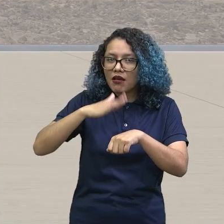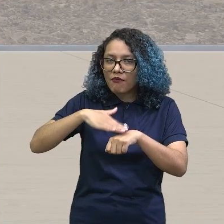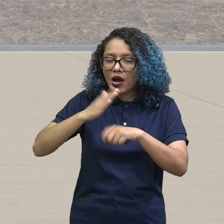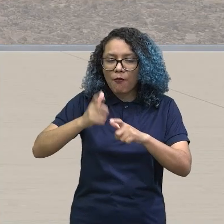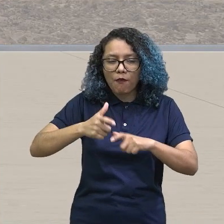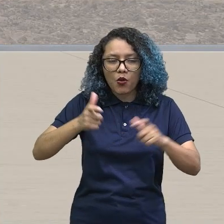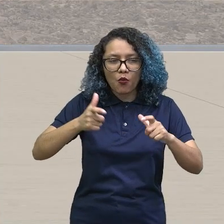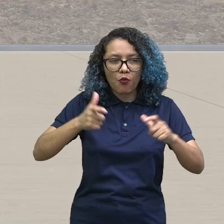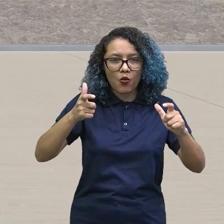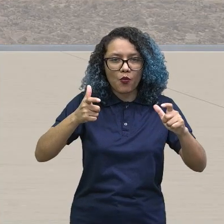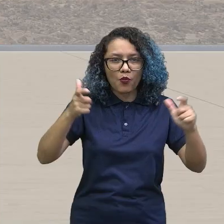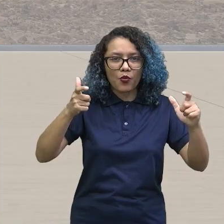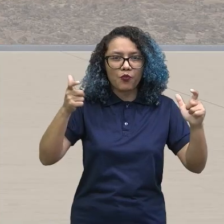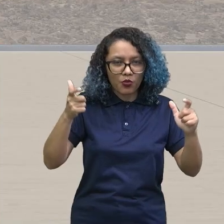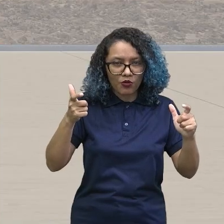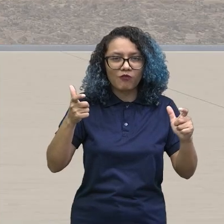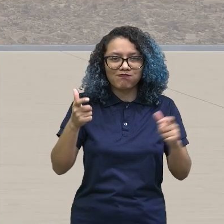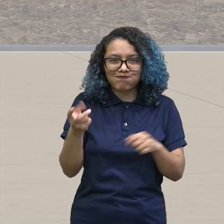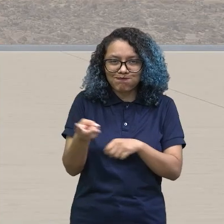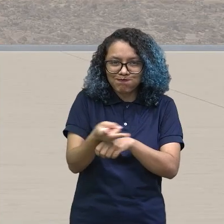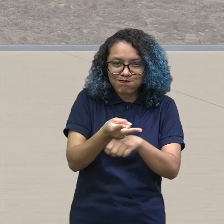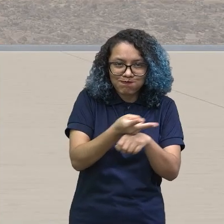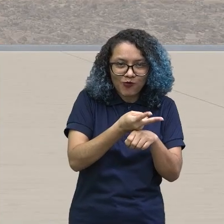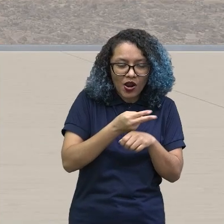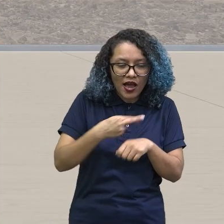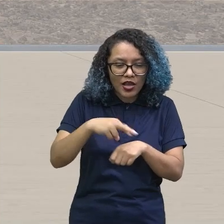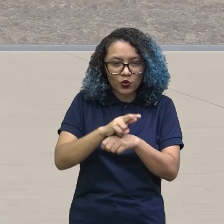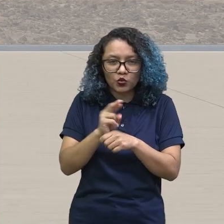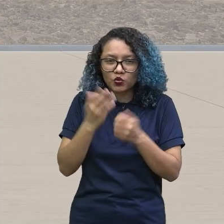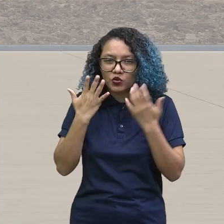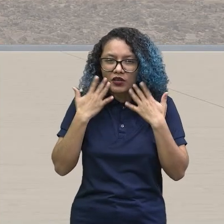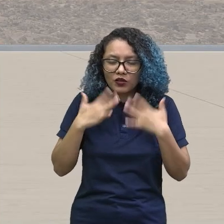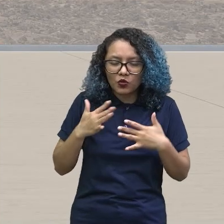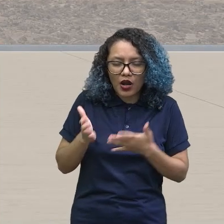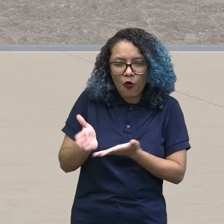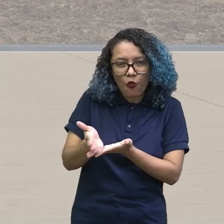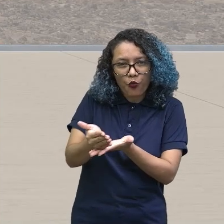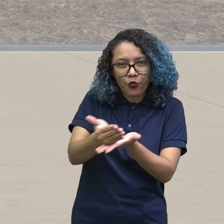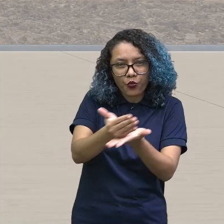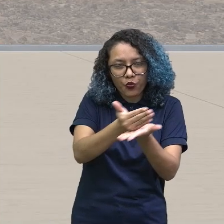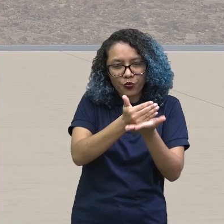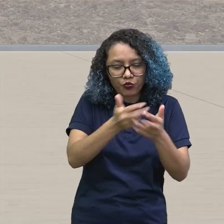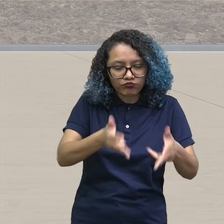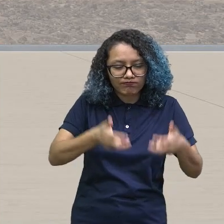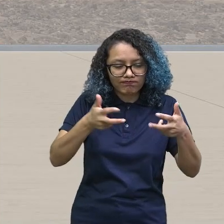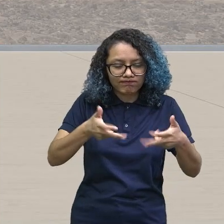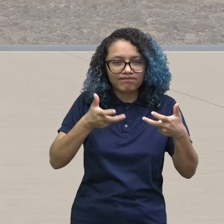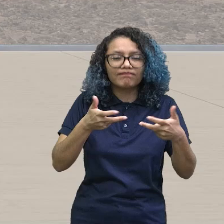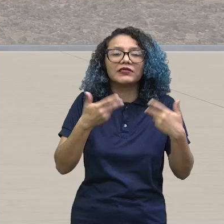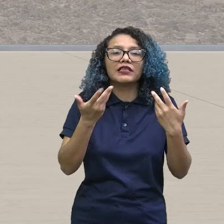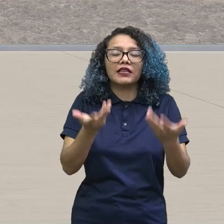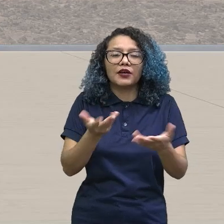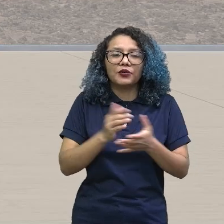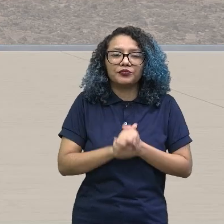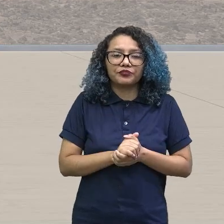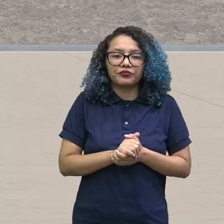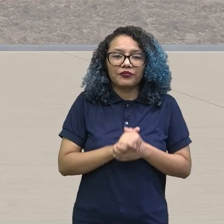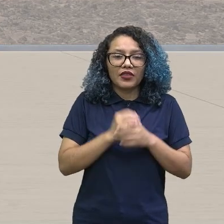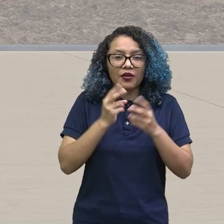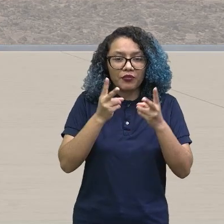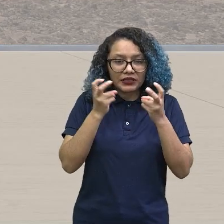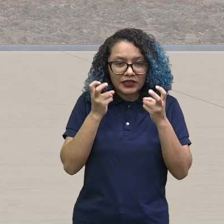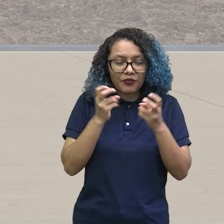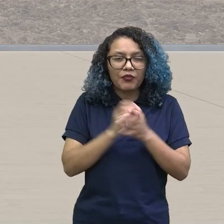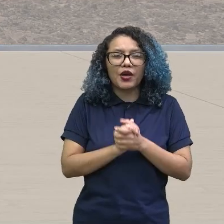cresce ali a demanda por recursos naturais, né? Então, observou-se que com o decorrer do tempo, a demanda por esses recursos, devido